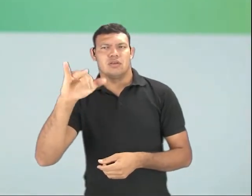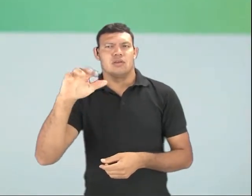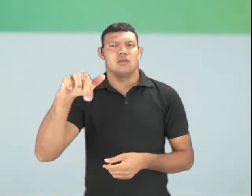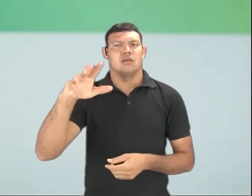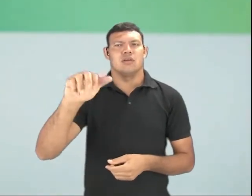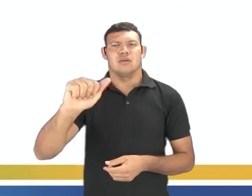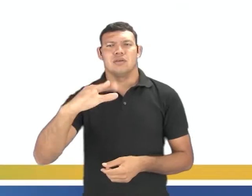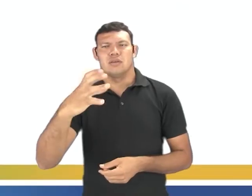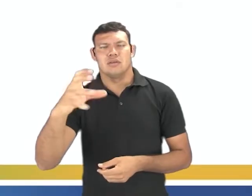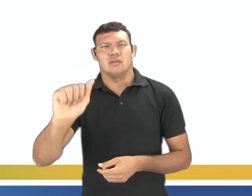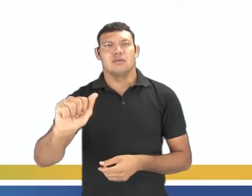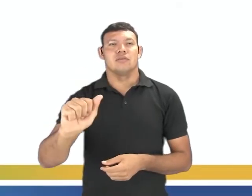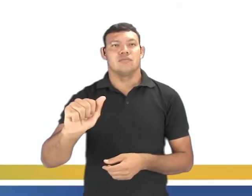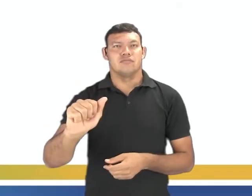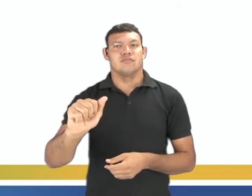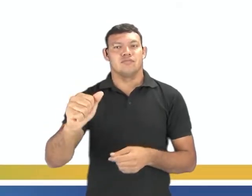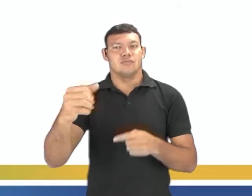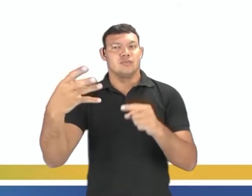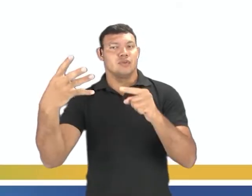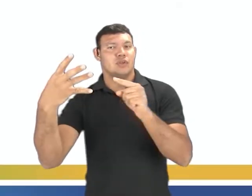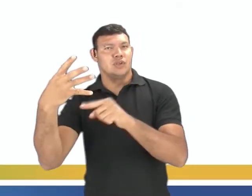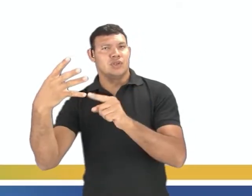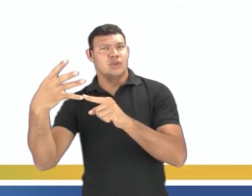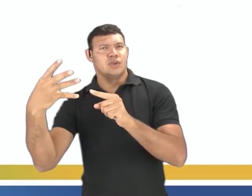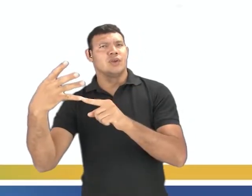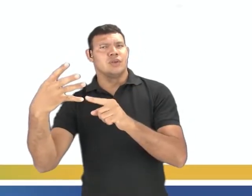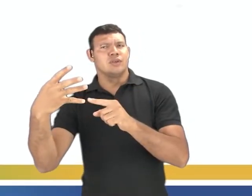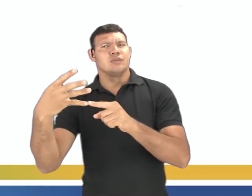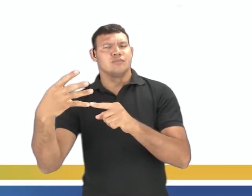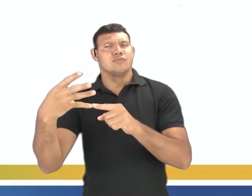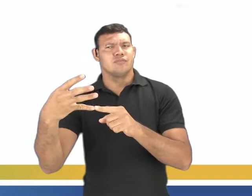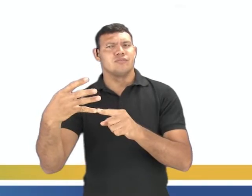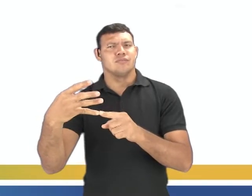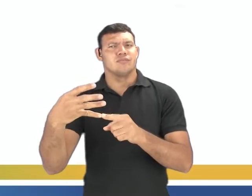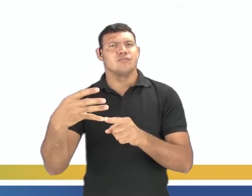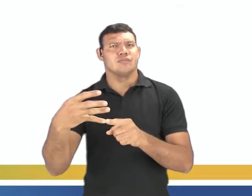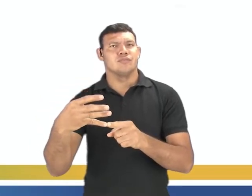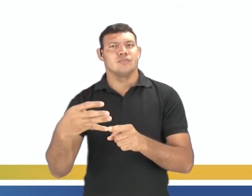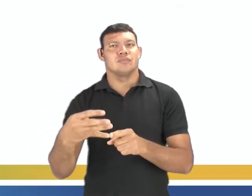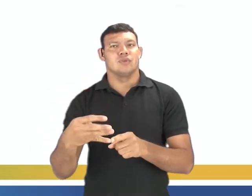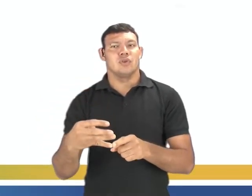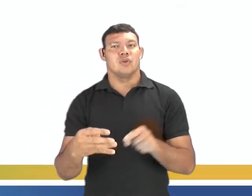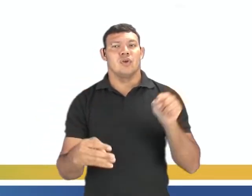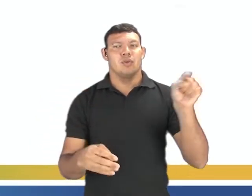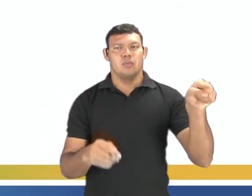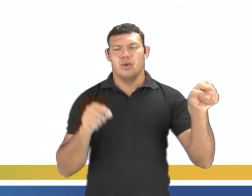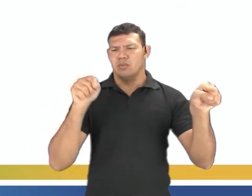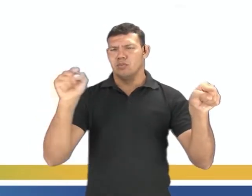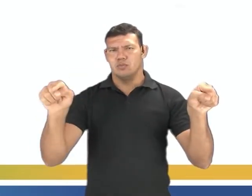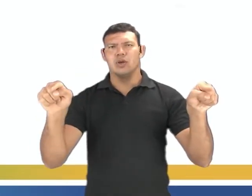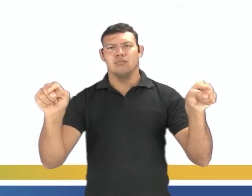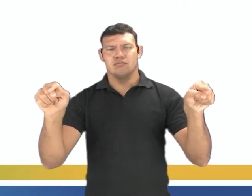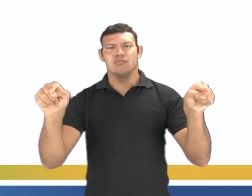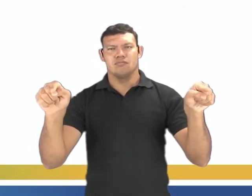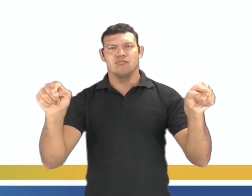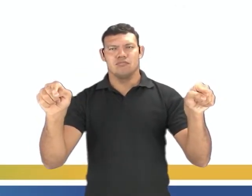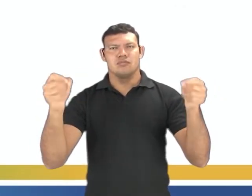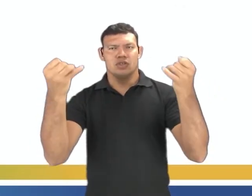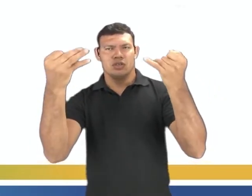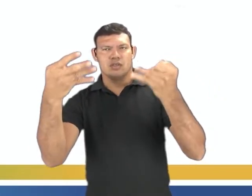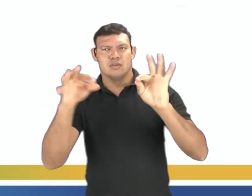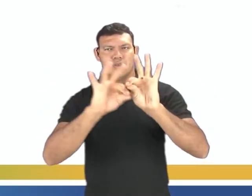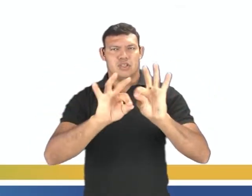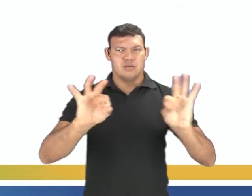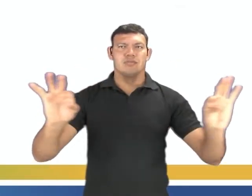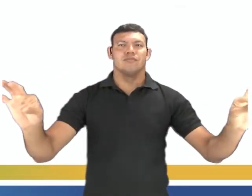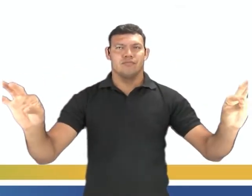4, que diz o seguinte: dois pontos distintos determinam uma única reta. Então,